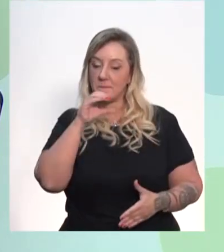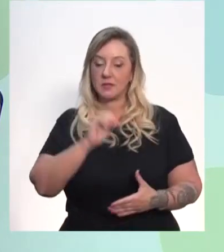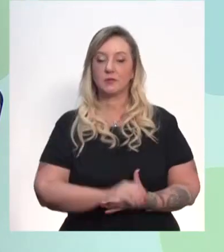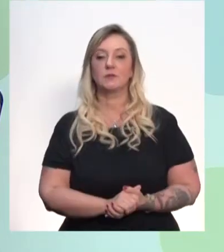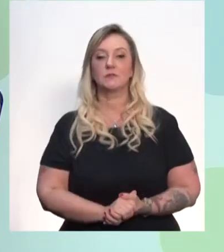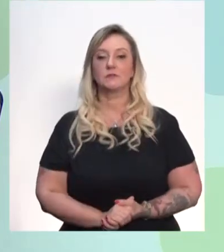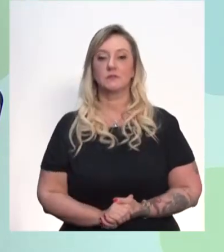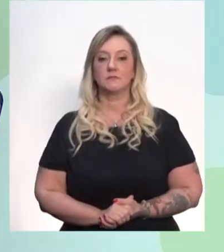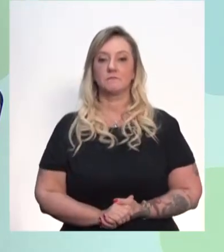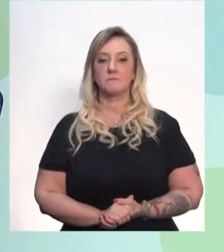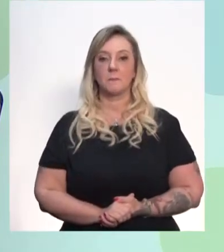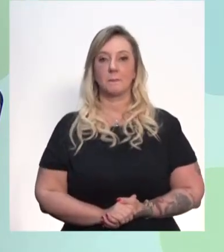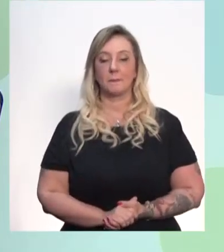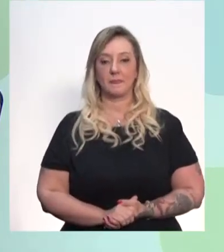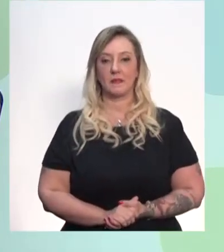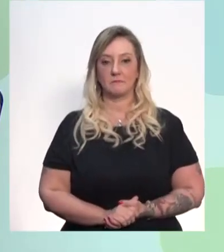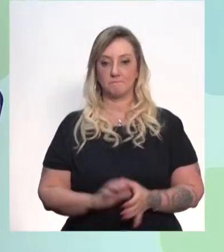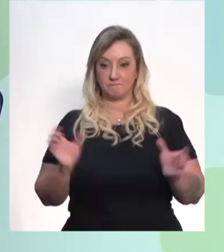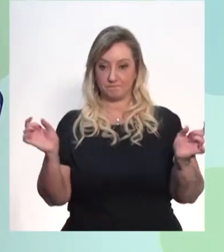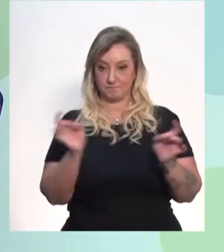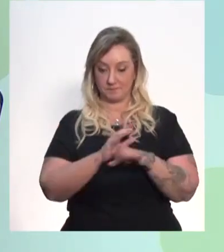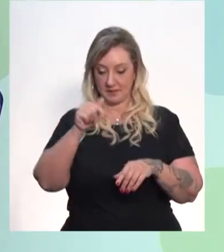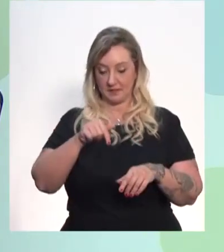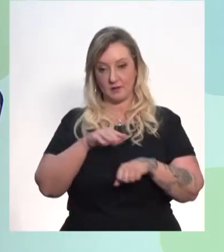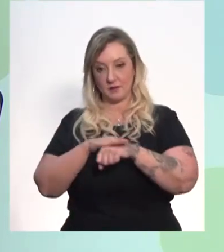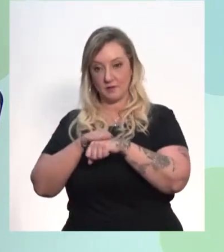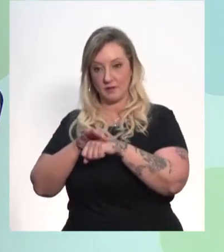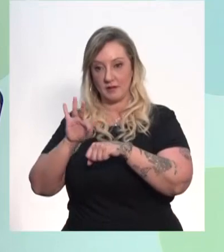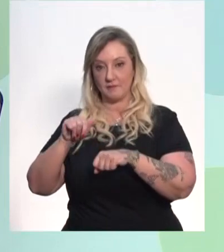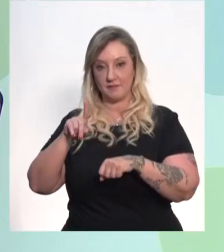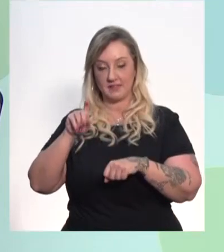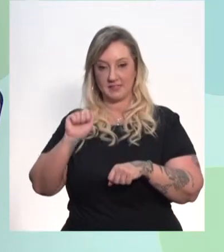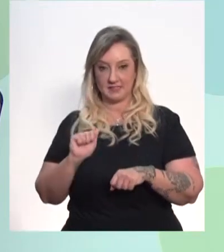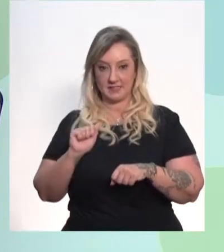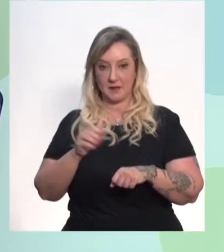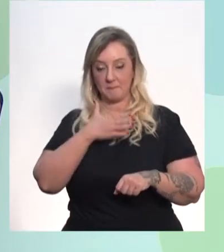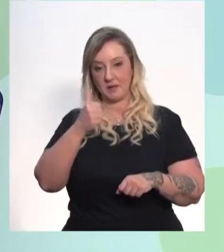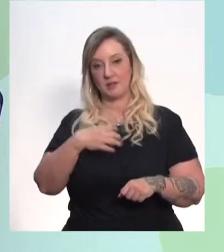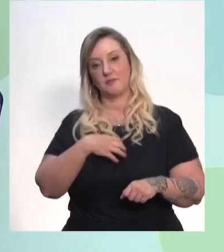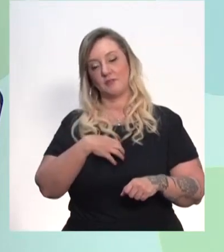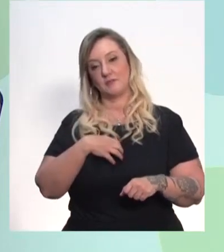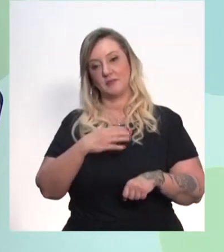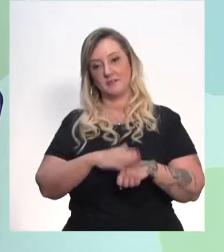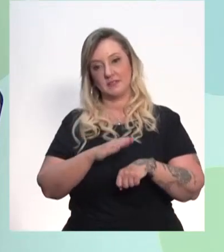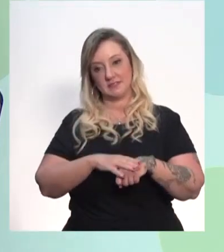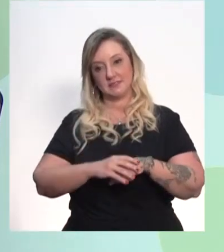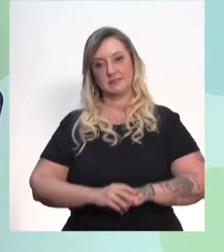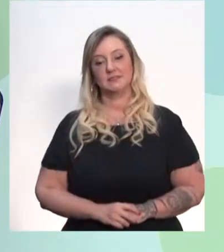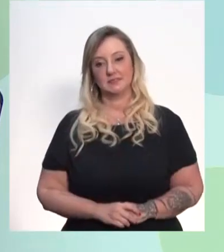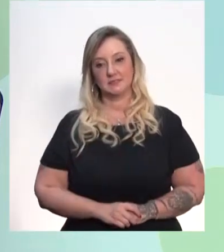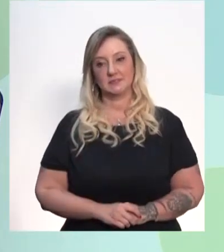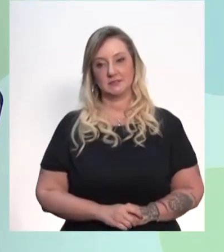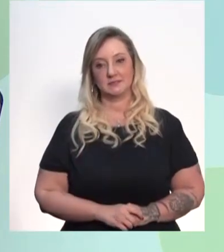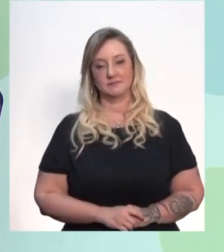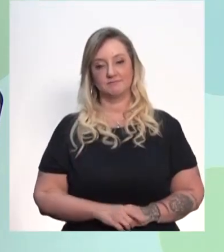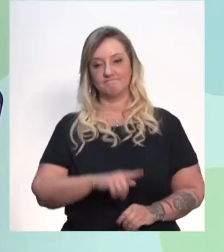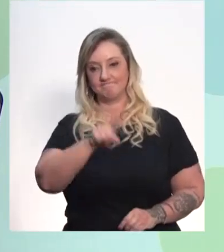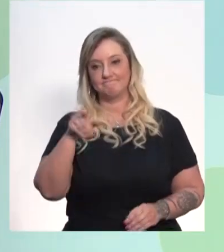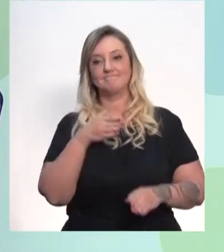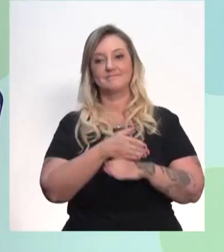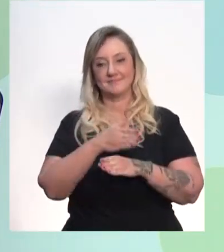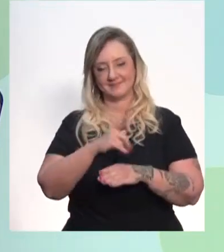temos de comunicação, toda essa pauta que nós organizamos aqui, nós nos baseamos no diálogo que tivemos